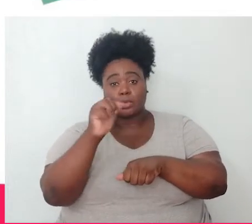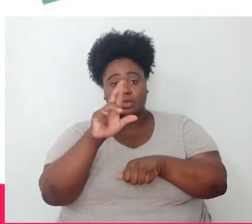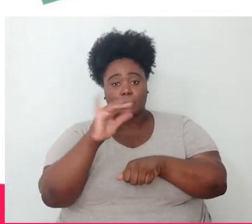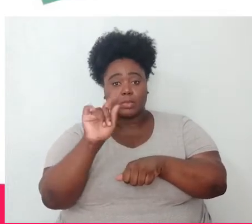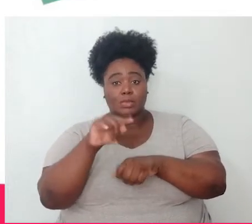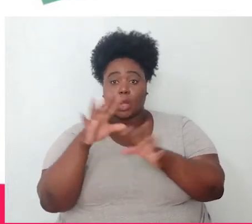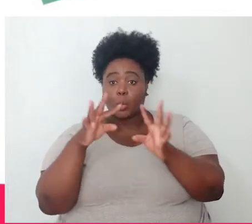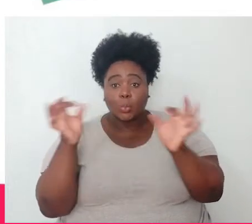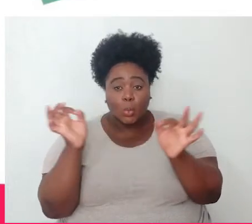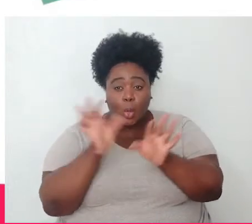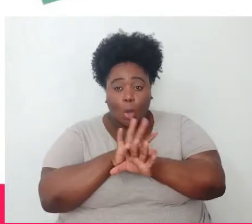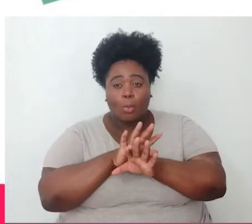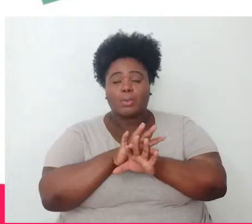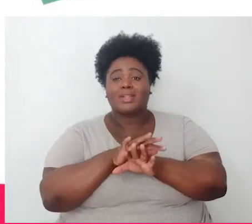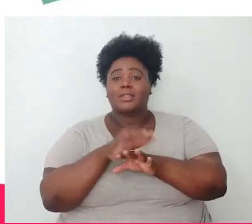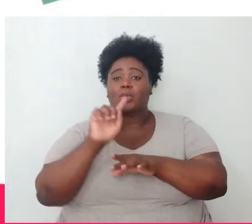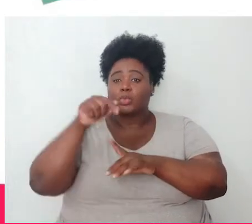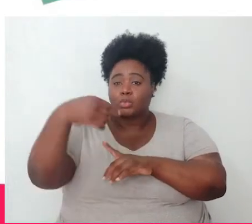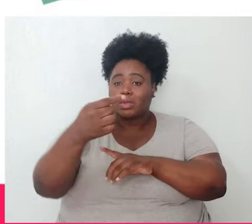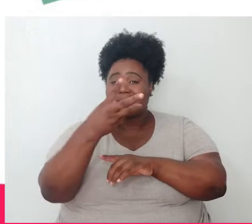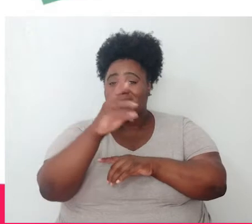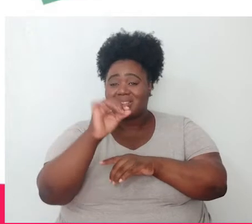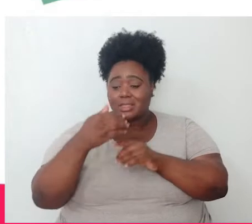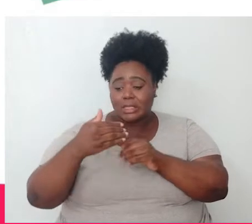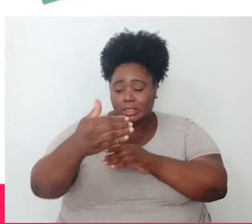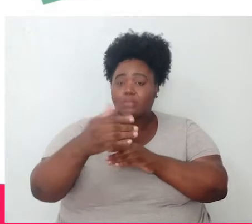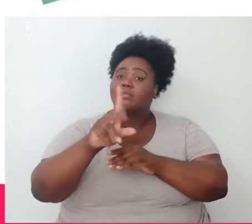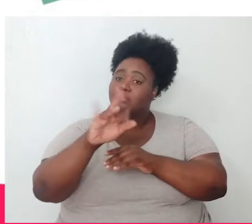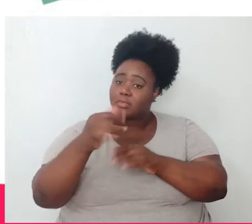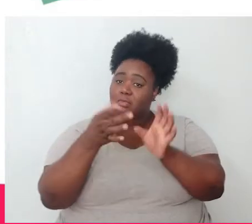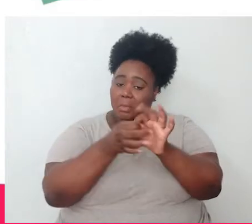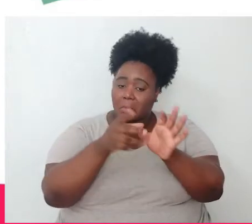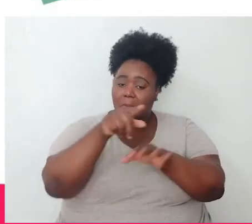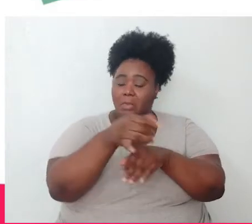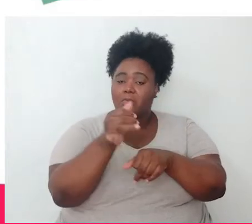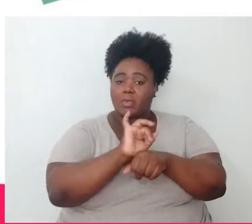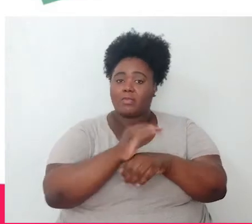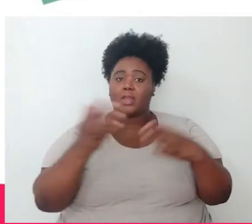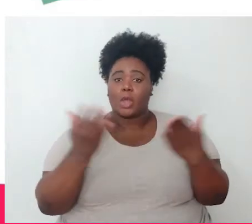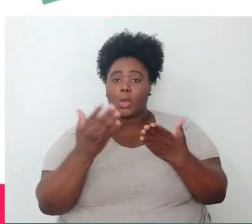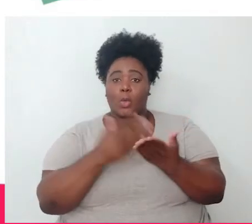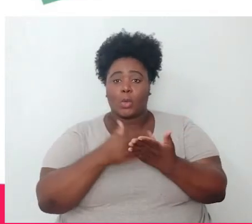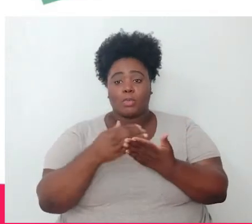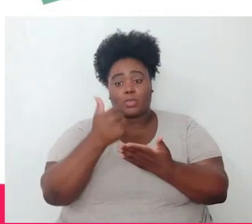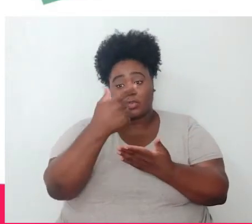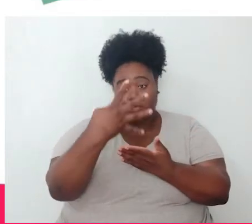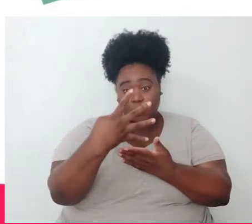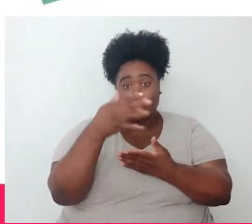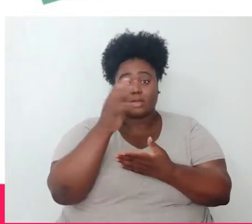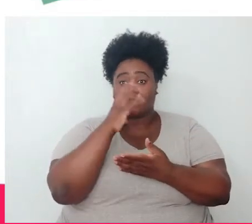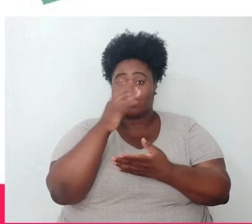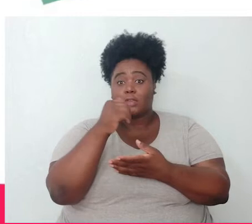Circuito na íntegra durante os próximos 30 dias, a contar de hoje, dia 24 de fevereiro